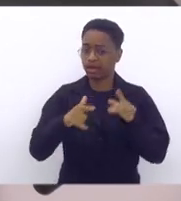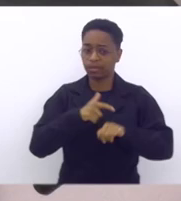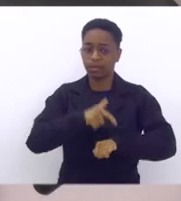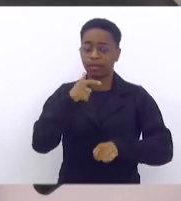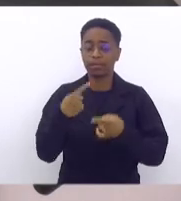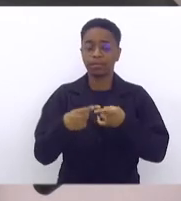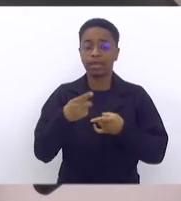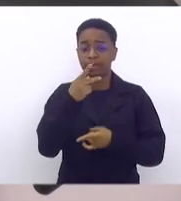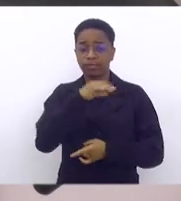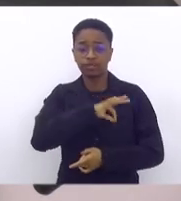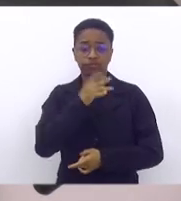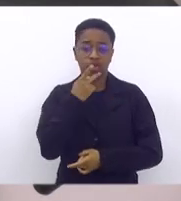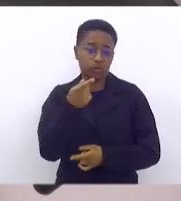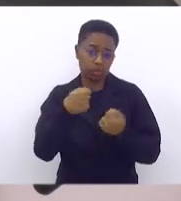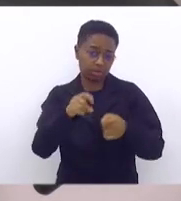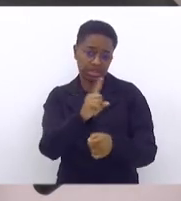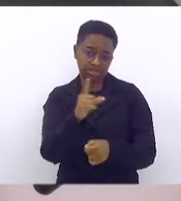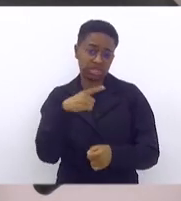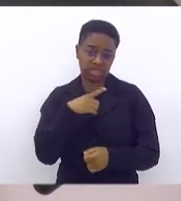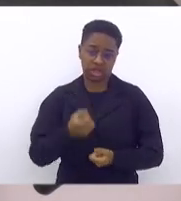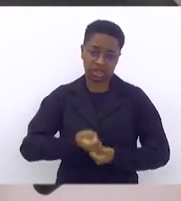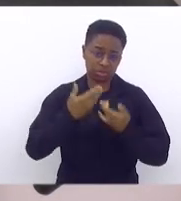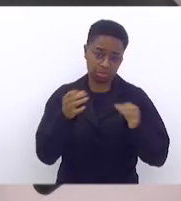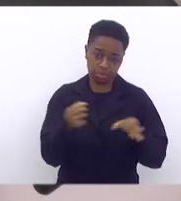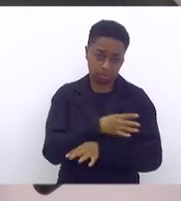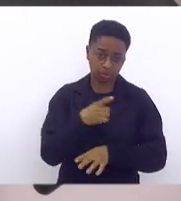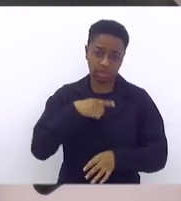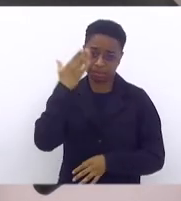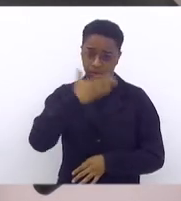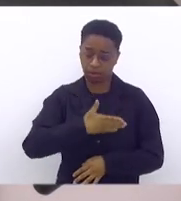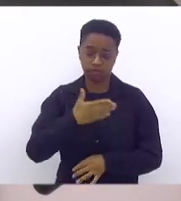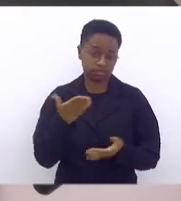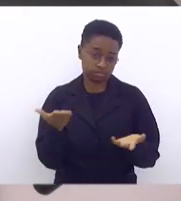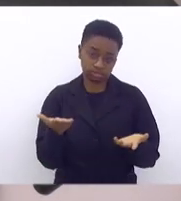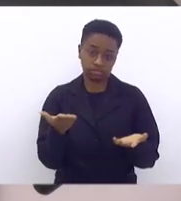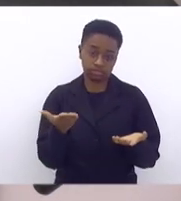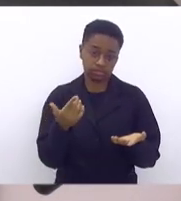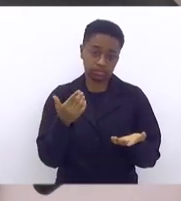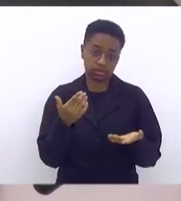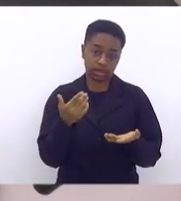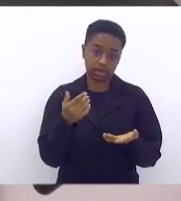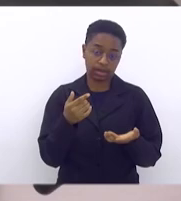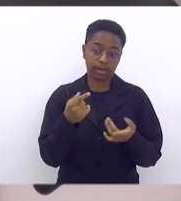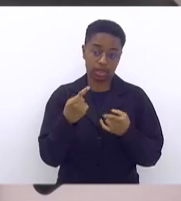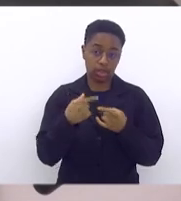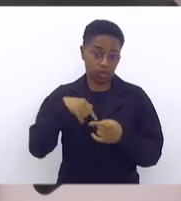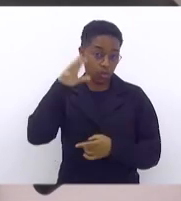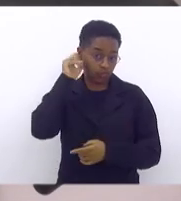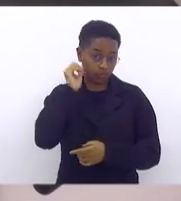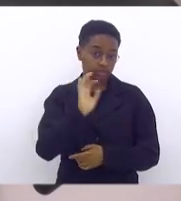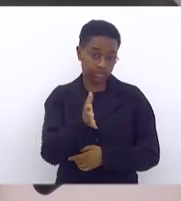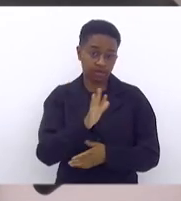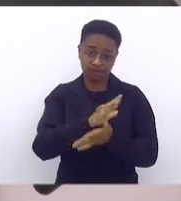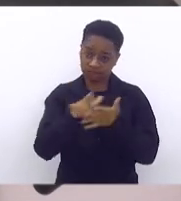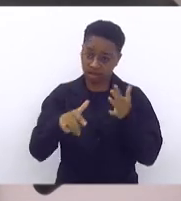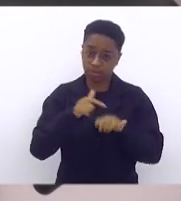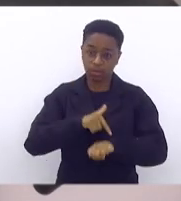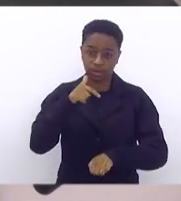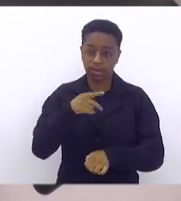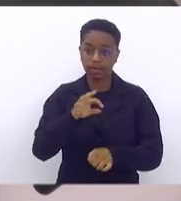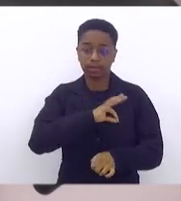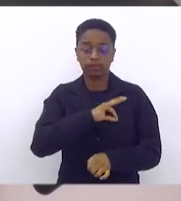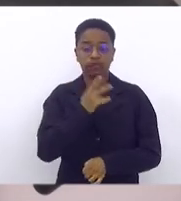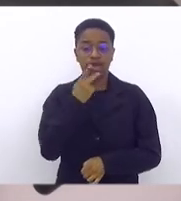falarem, por que não havia necessidade? Já tenho meu depoimento, já tenho a prova, já tenho o reconhecimento. Eu já ouvi em diversas vezes eles falarem que não